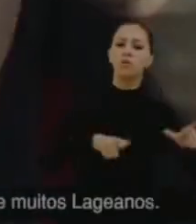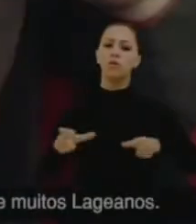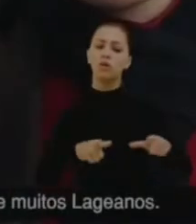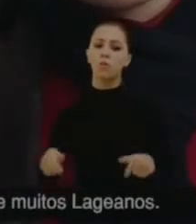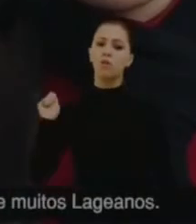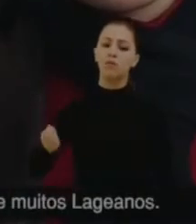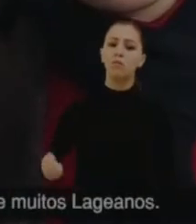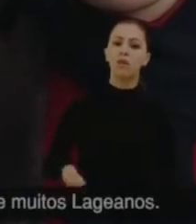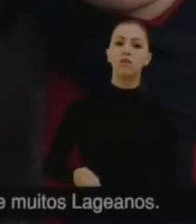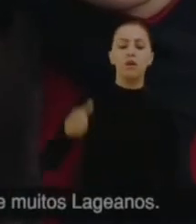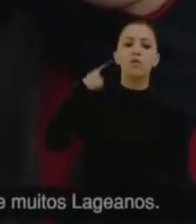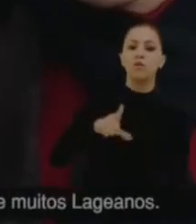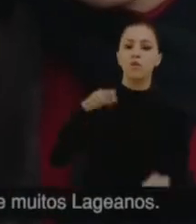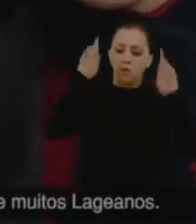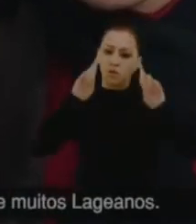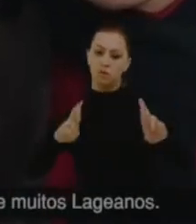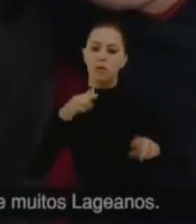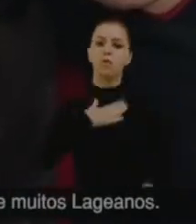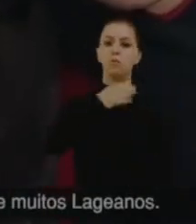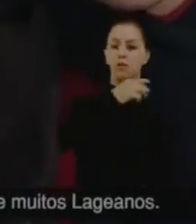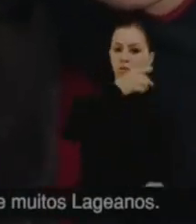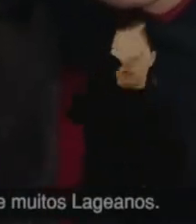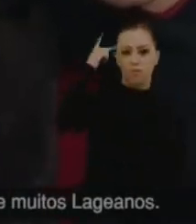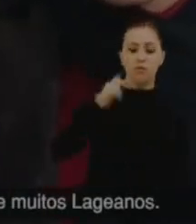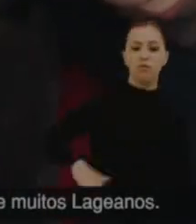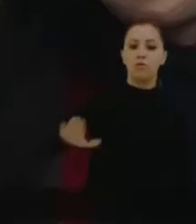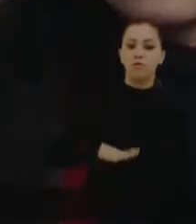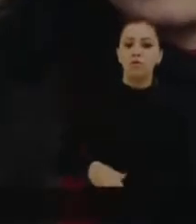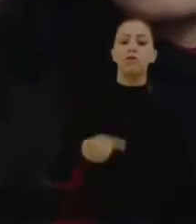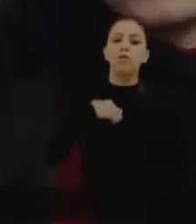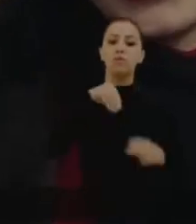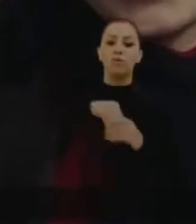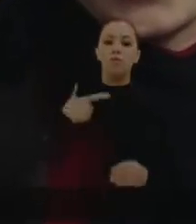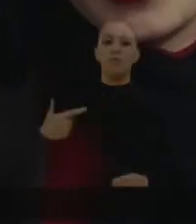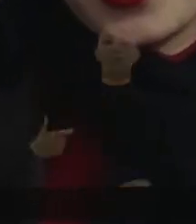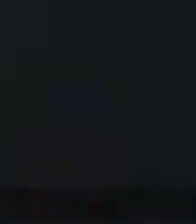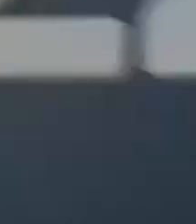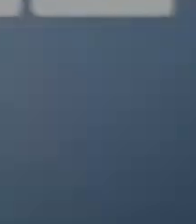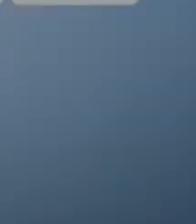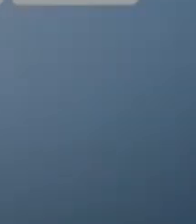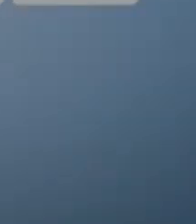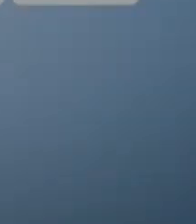trabalho dele. Ganhou não só o meu respeito, mas como o respeito de muitos lajeanos, né? Eu voto 22. 22.